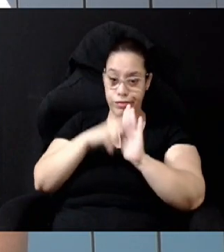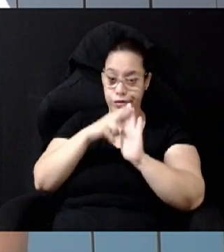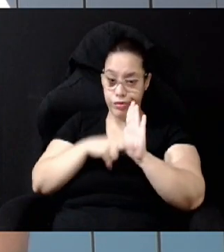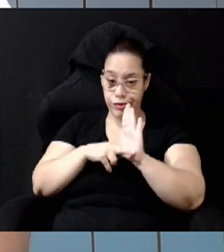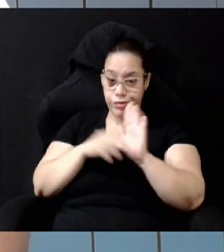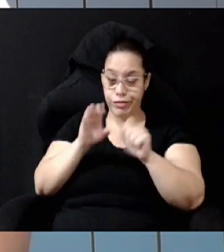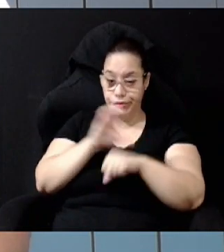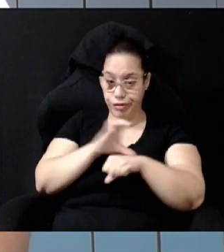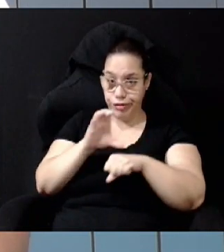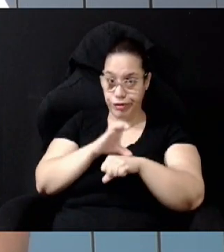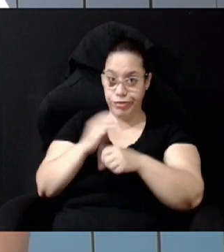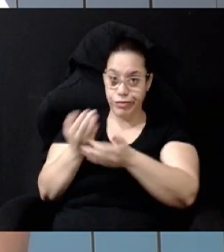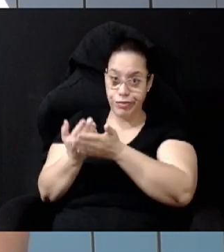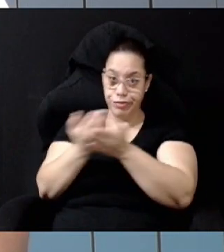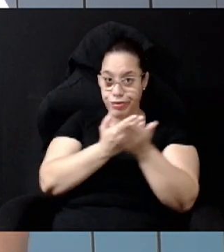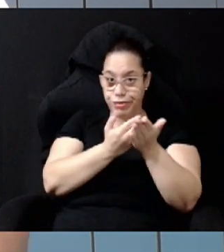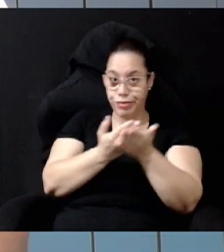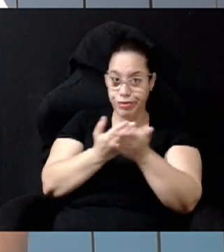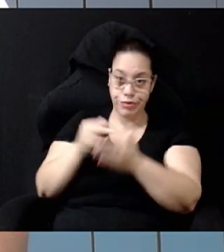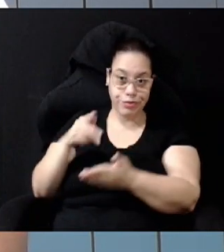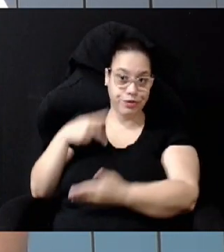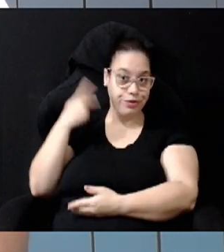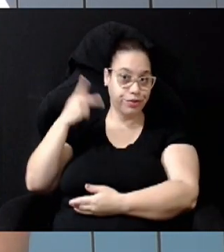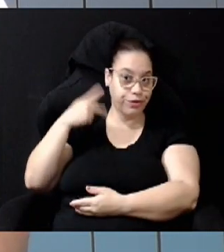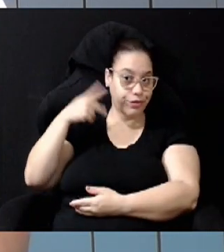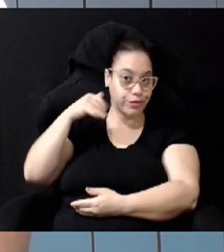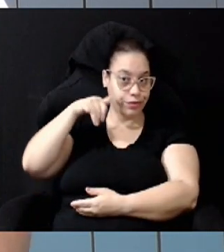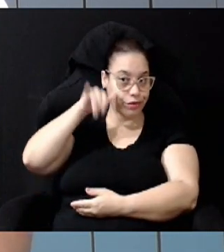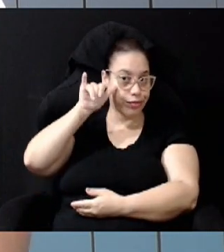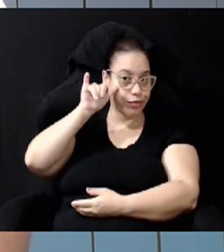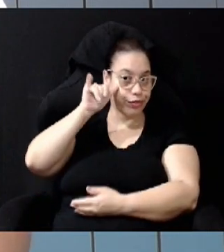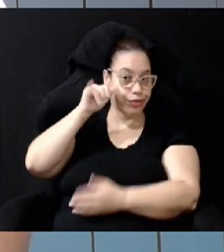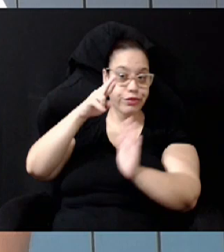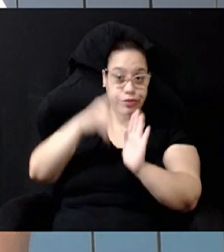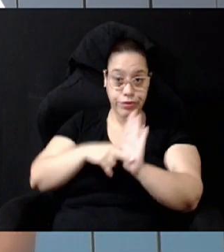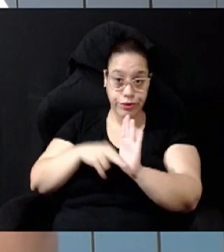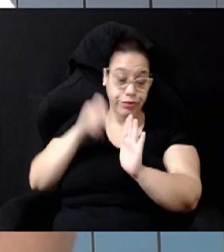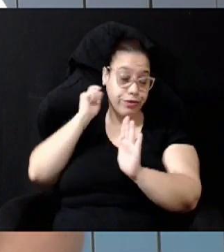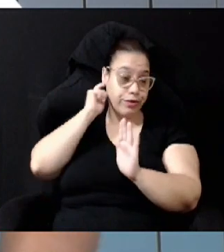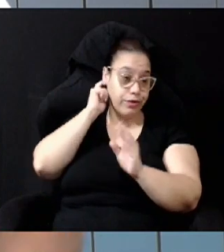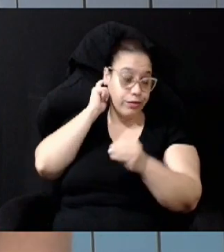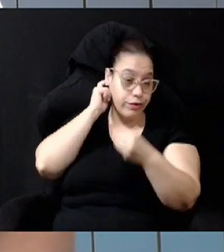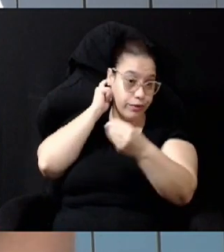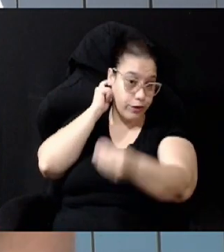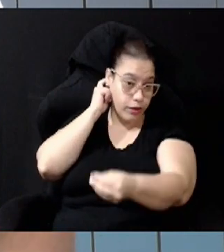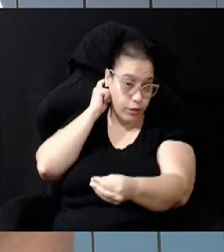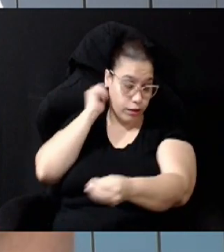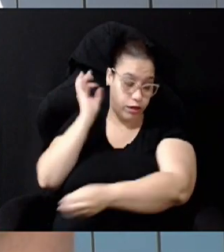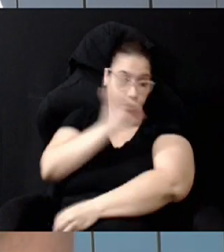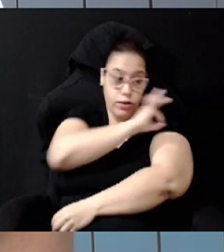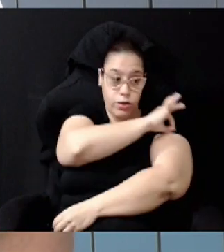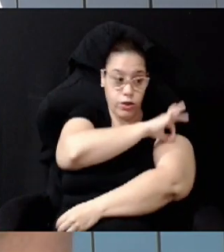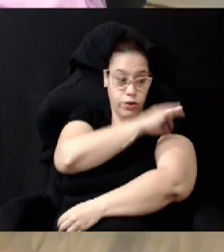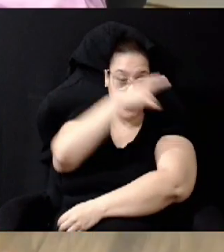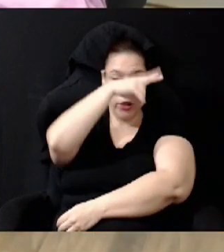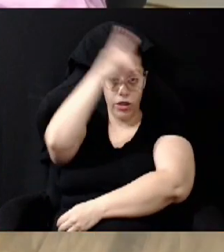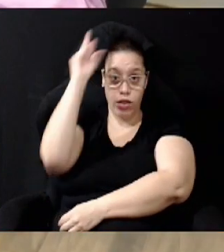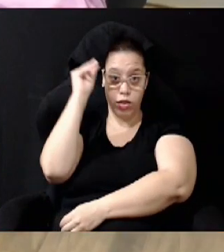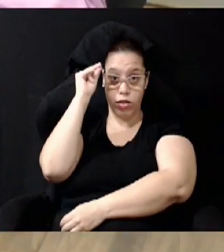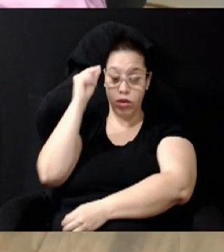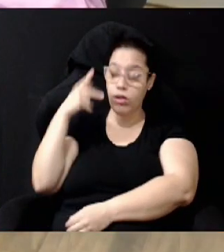estudos, que o vereador Paulo Búfalo, inclusive, foi o relator, nós entregamos ao prefeito. Tá. Vereador, quero ouvir.